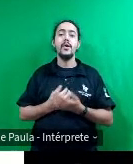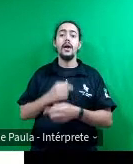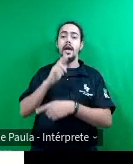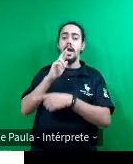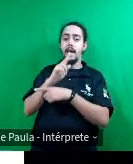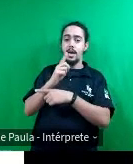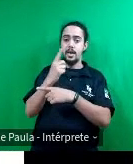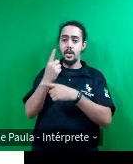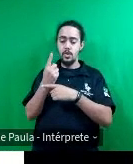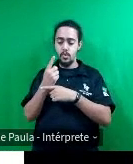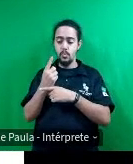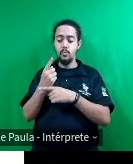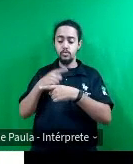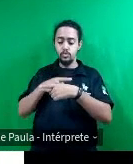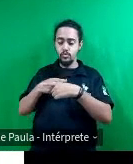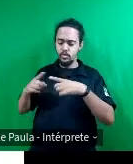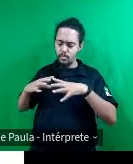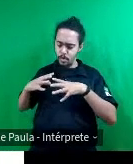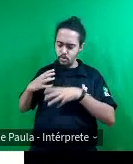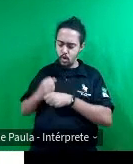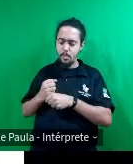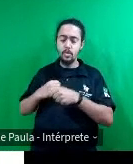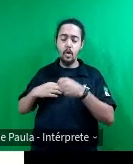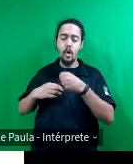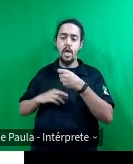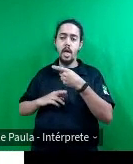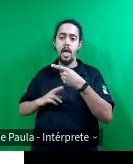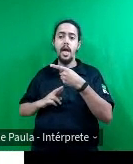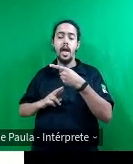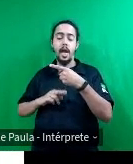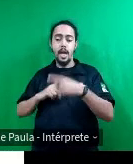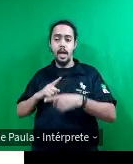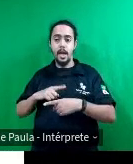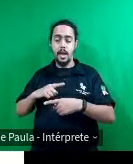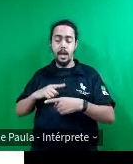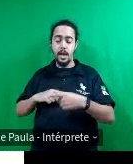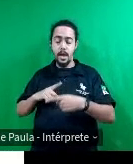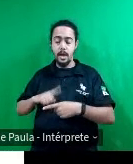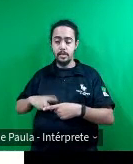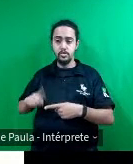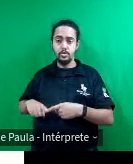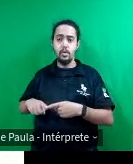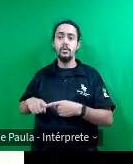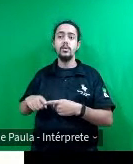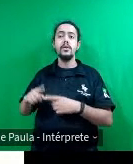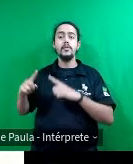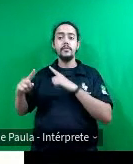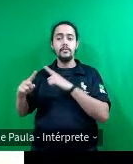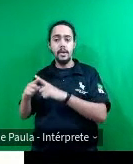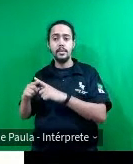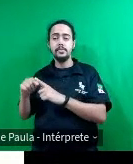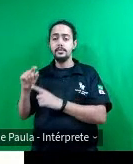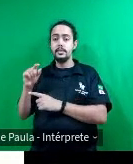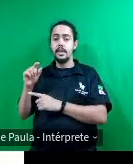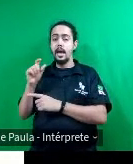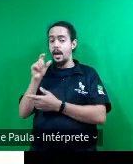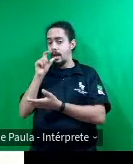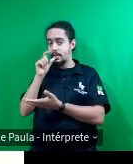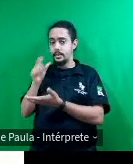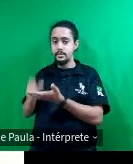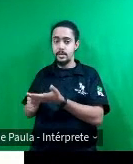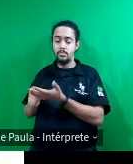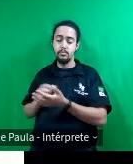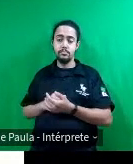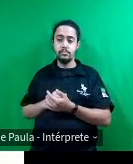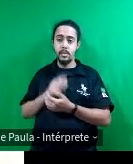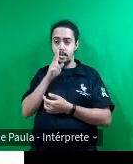de todos os resistores multiplicado pela tensão da fonte. O mesmo vale para o R2, para o R3. O R3 vai ser o R3, o valor